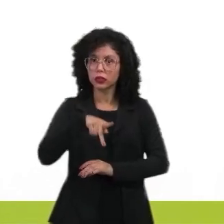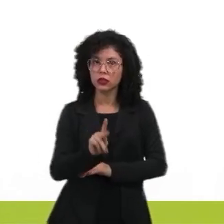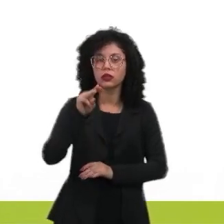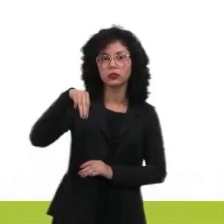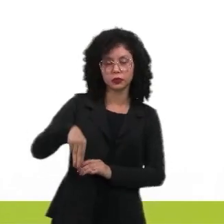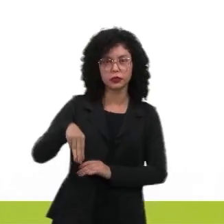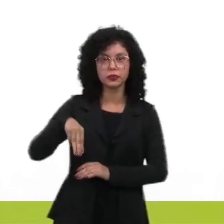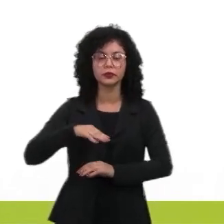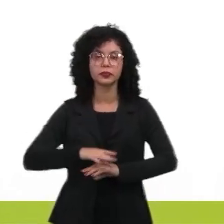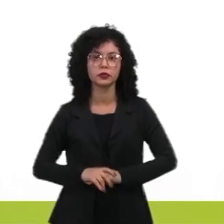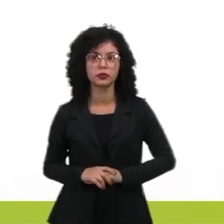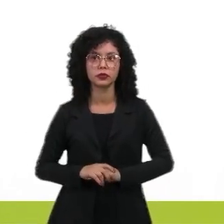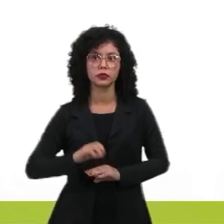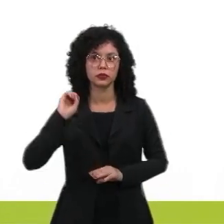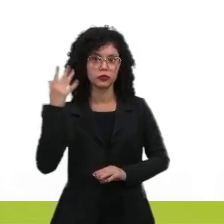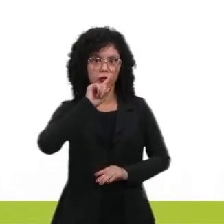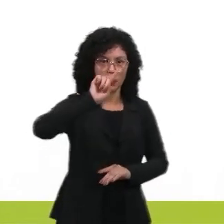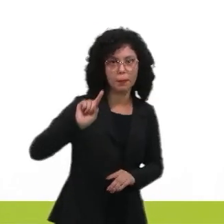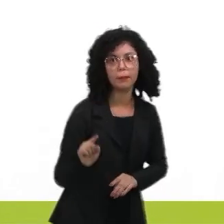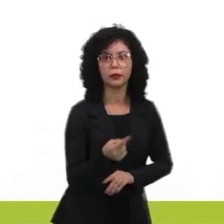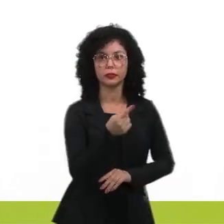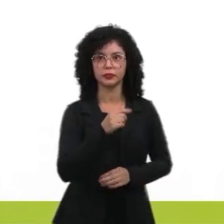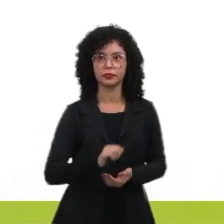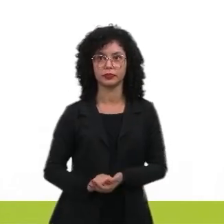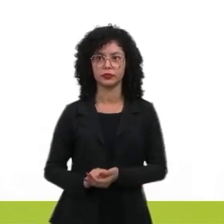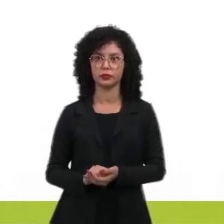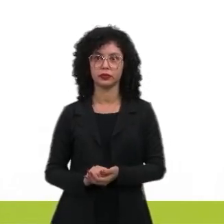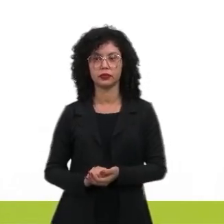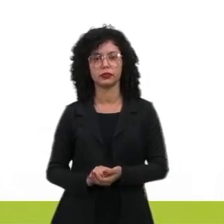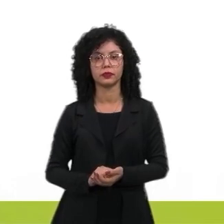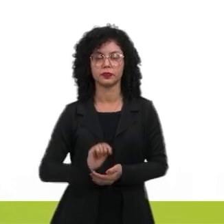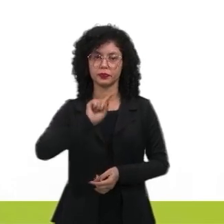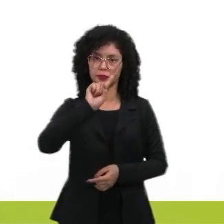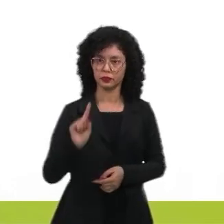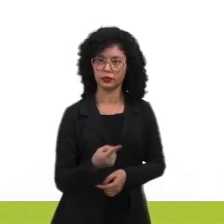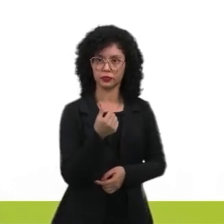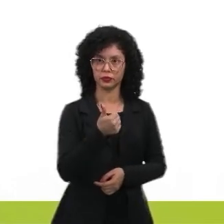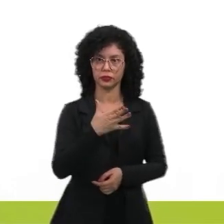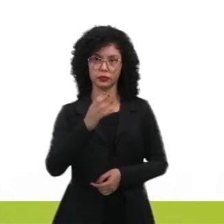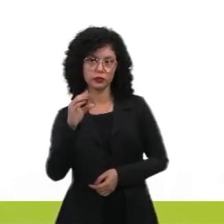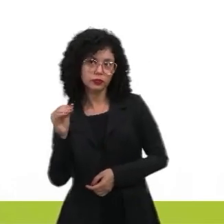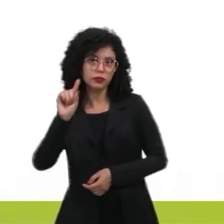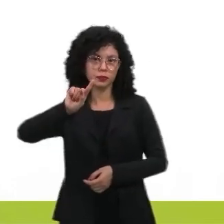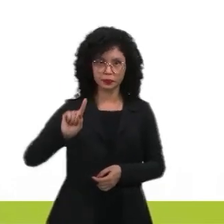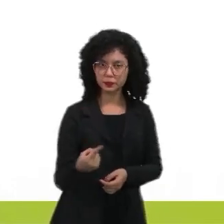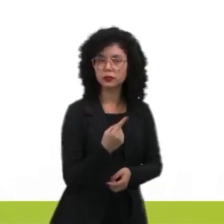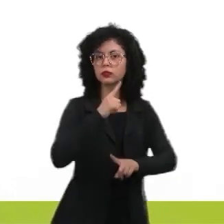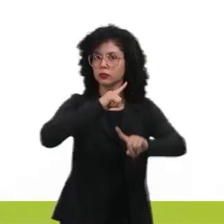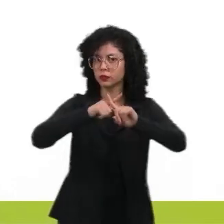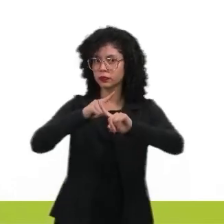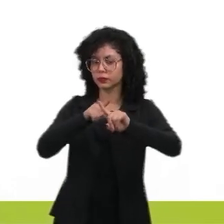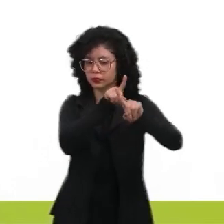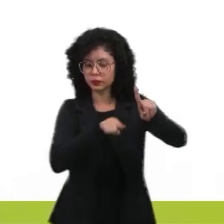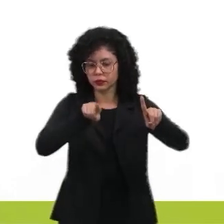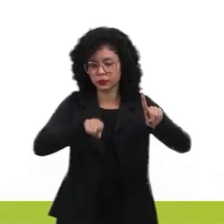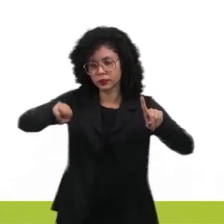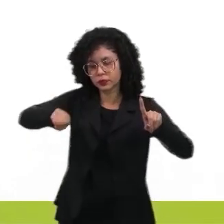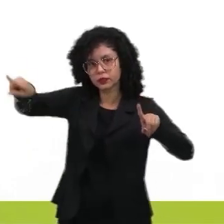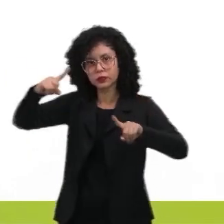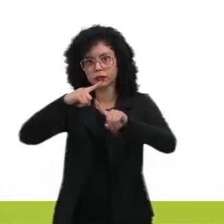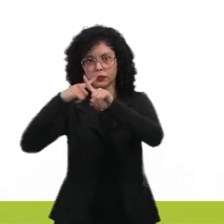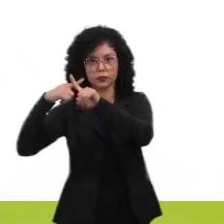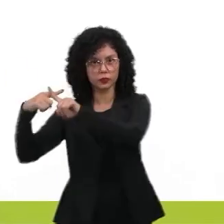quilômetro corresponde a 1.000 metros, né? Então, um quilômetro é igual a 100.000, tá bom, gente? A ideia da multiplicação de escala aí.